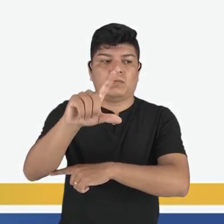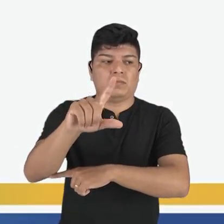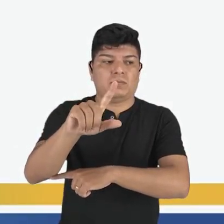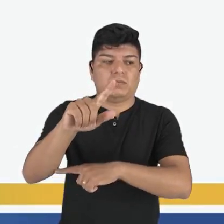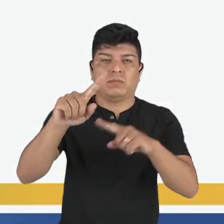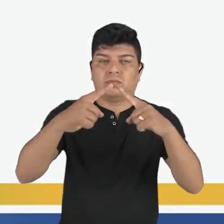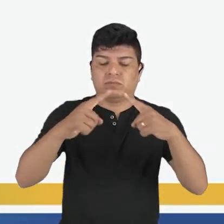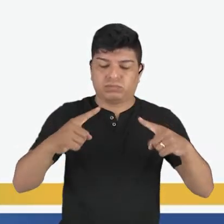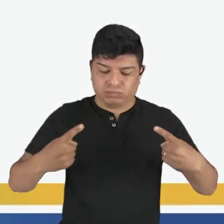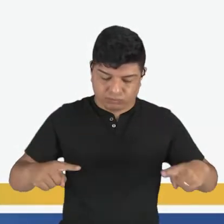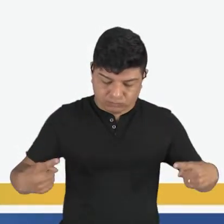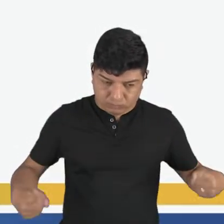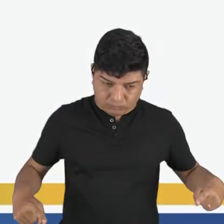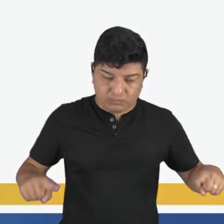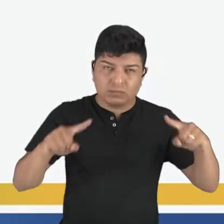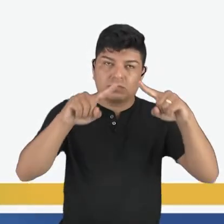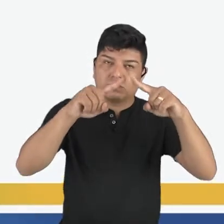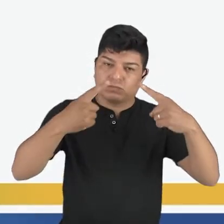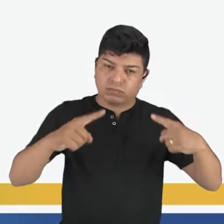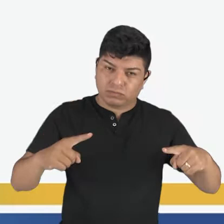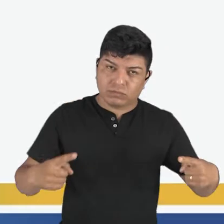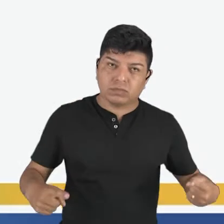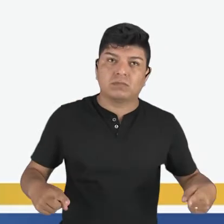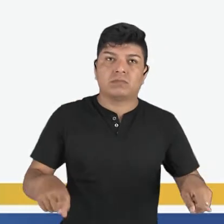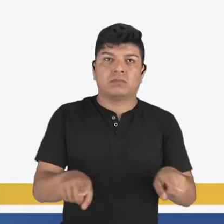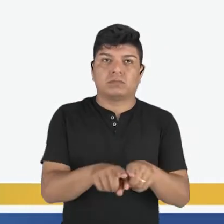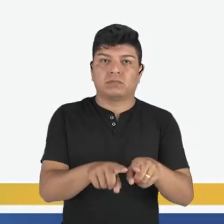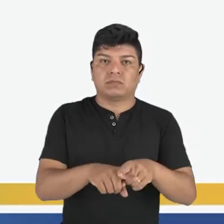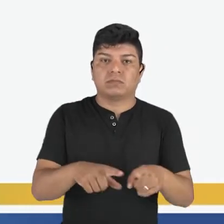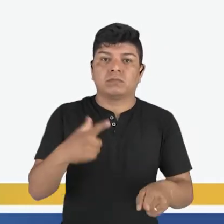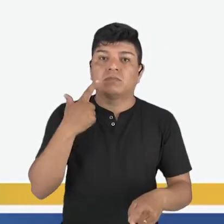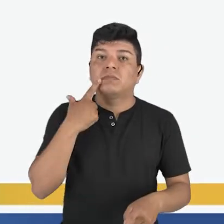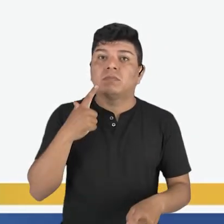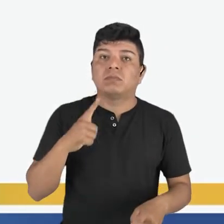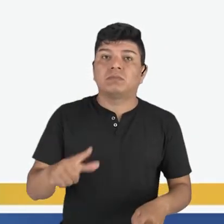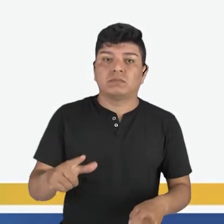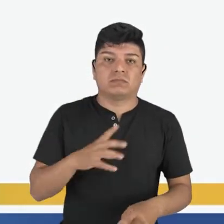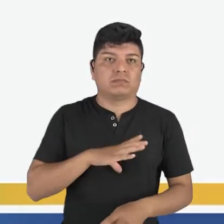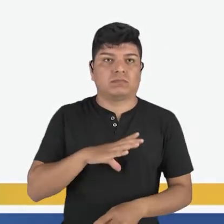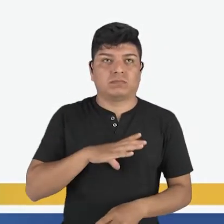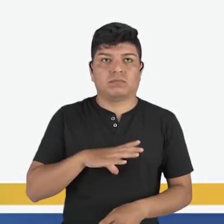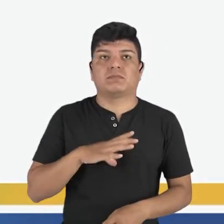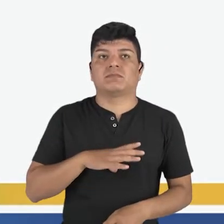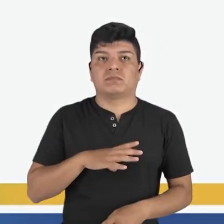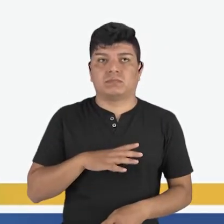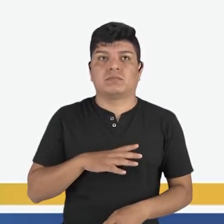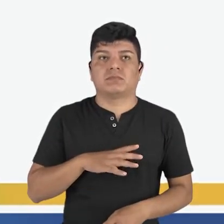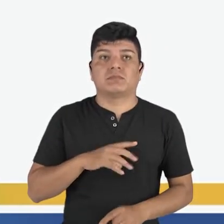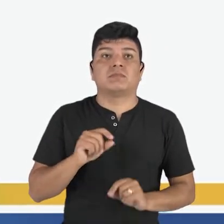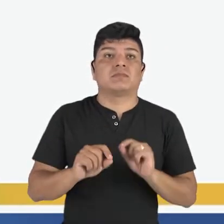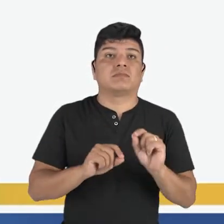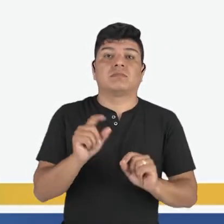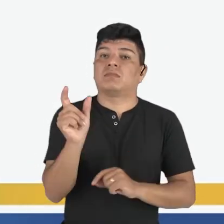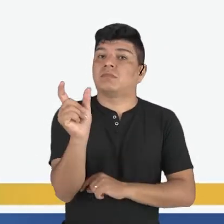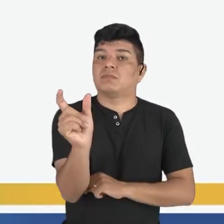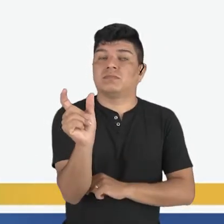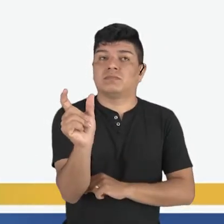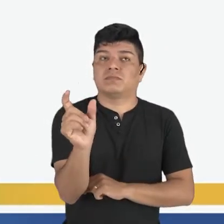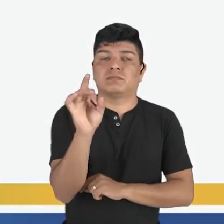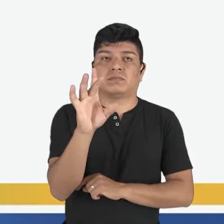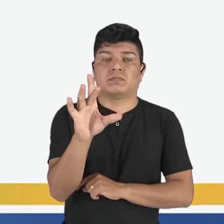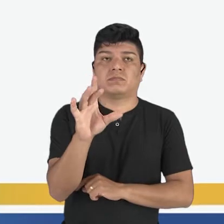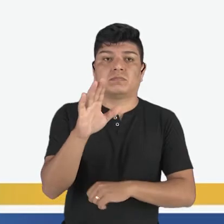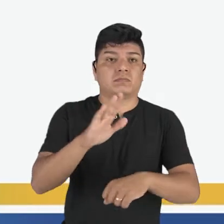palavra transcendente é um polissílabo? Na língua portuguesa, polissílabo é uma palavra que